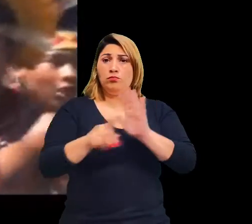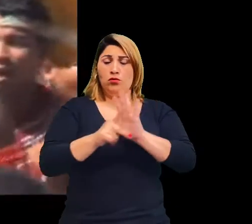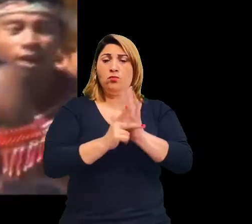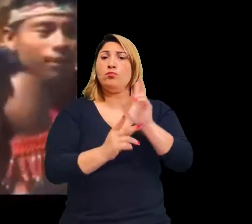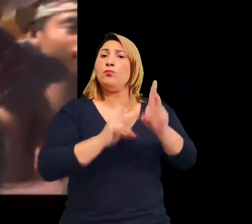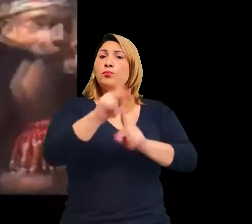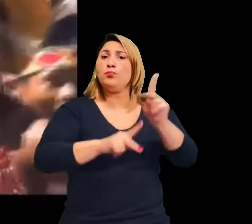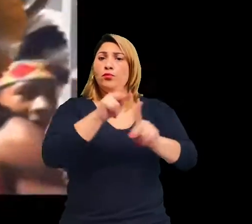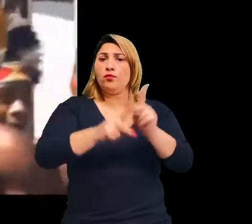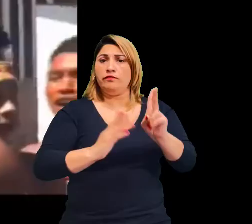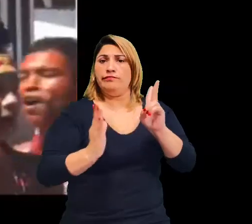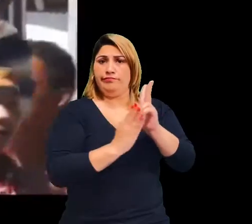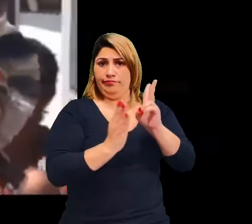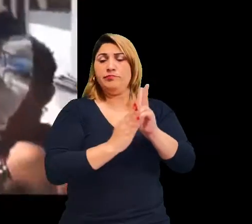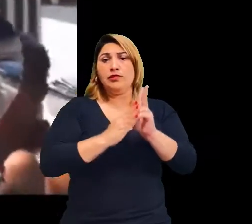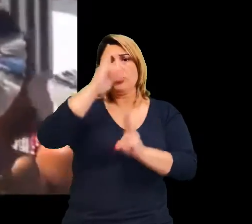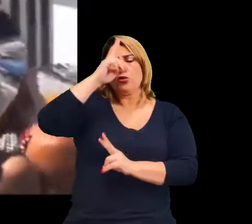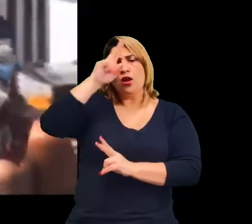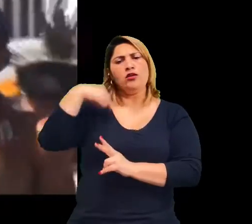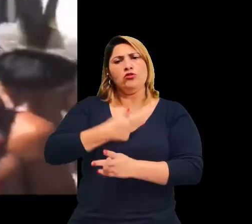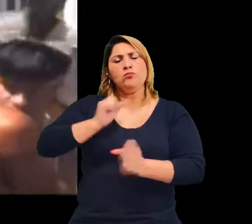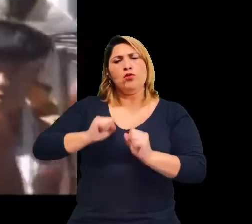gente pode consolidar como esses falas totais.